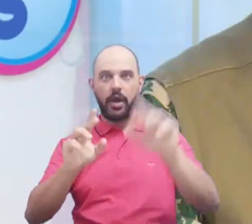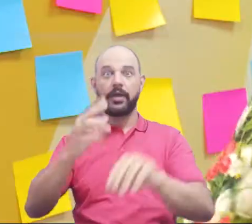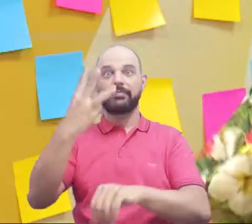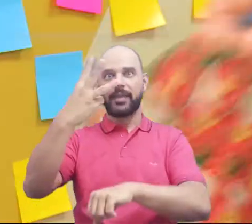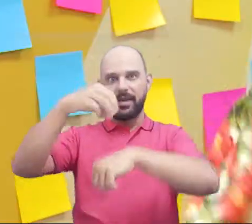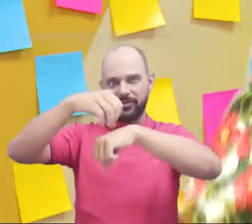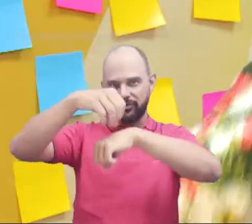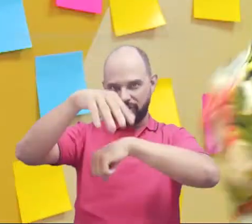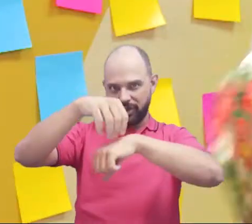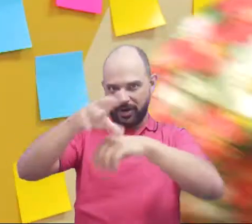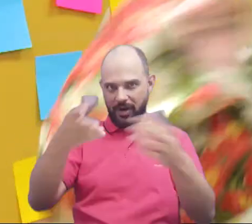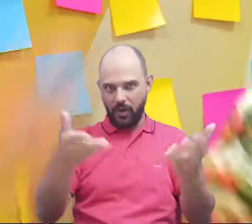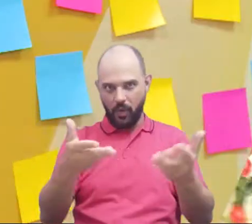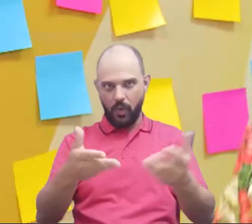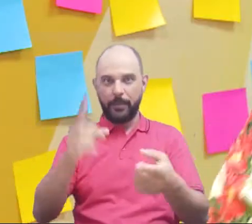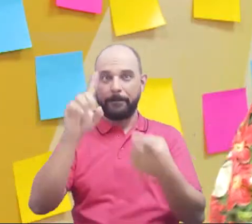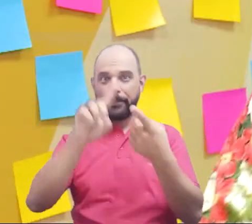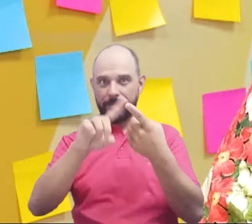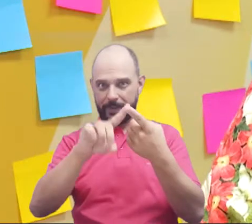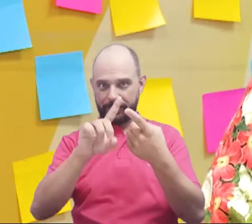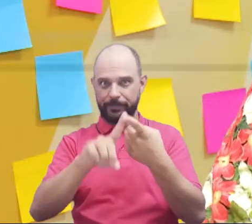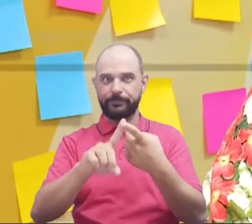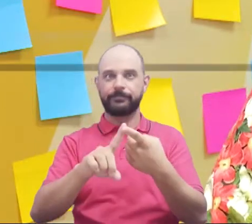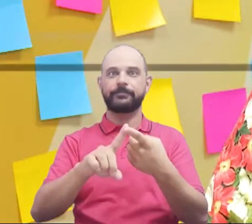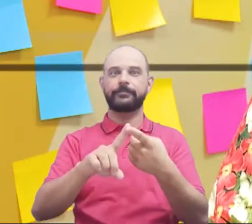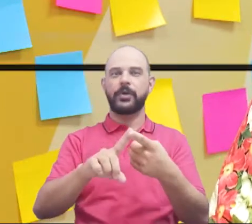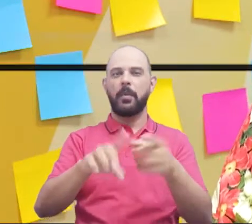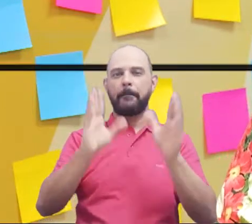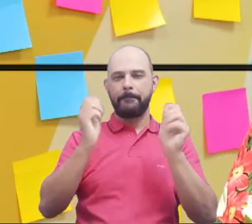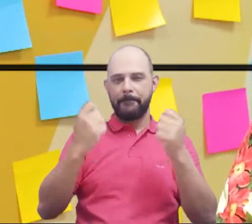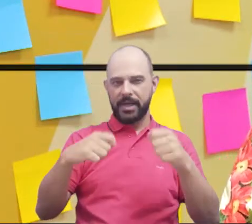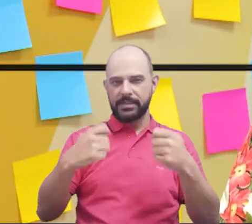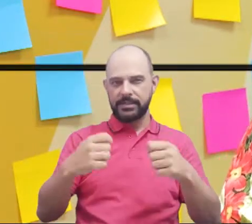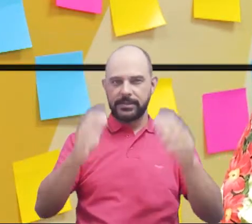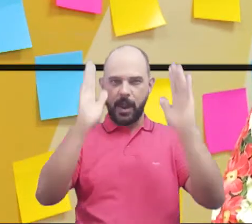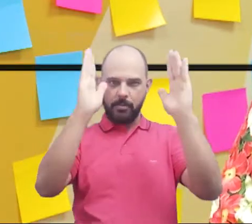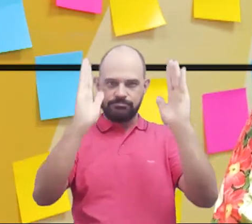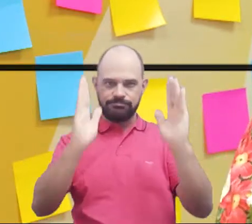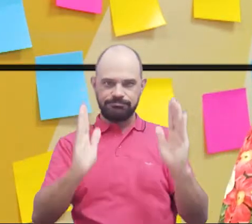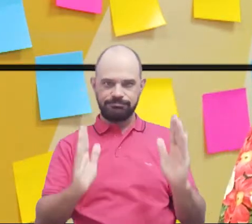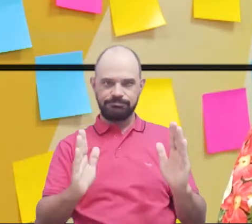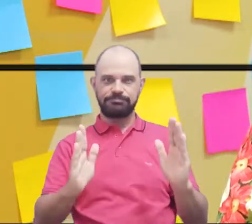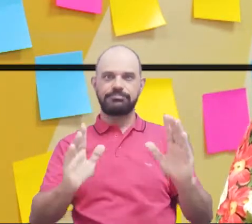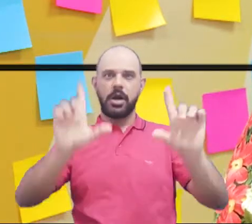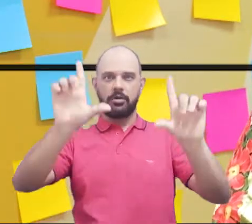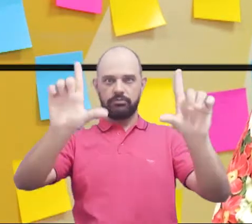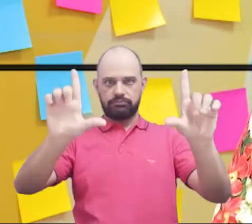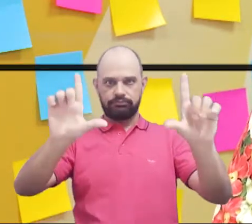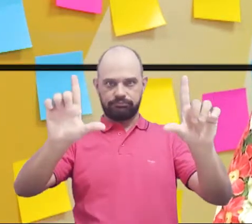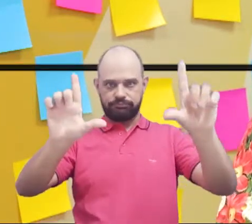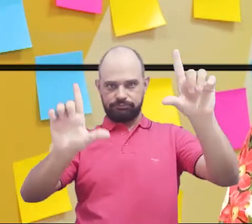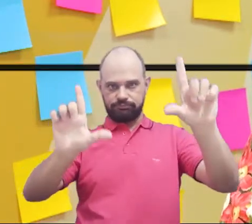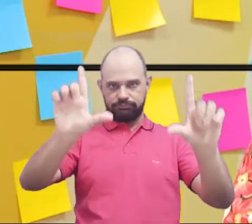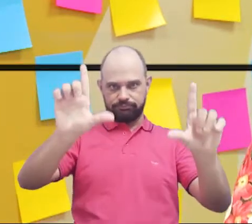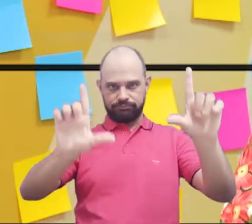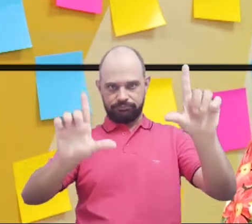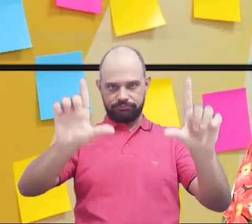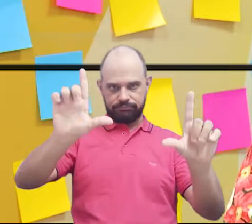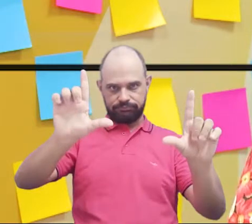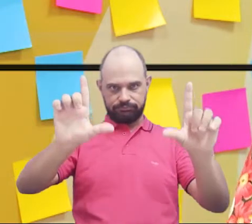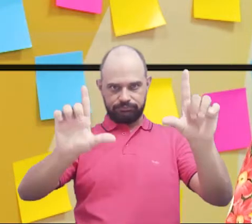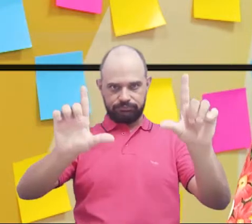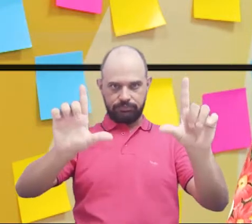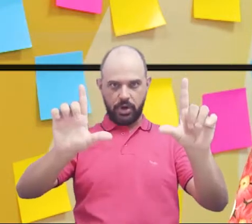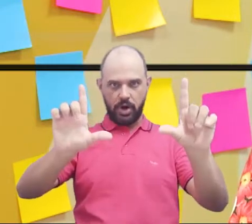isso. Número 1. Alinhamento. Use o recurso de grade da câmera ou celular. São linhas que ajudam